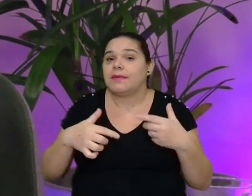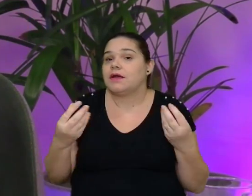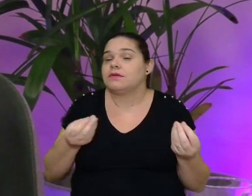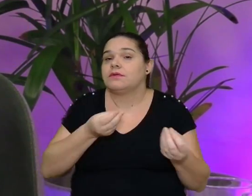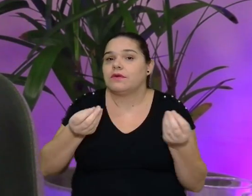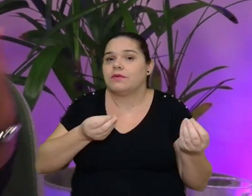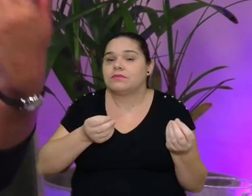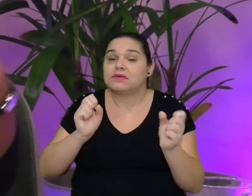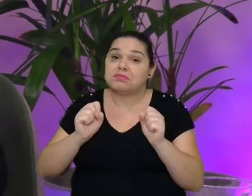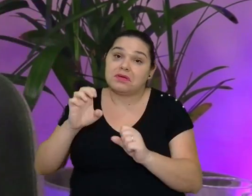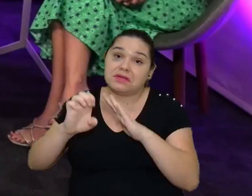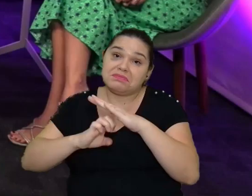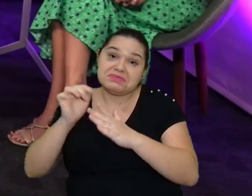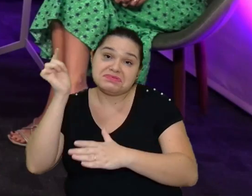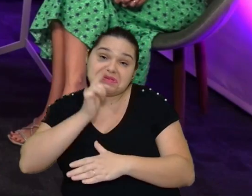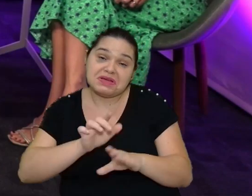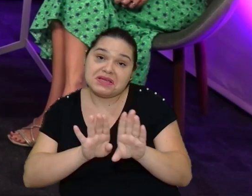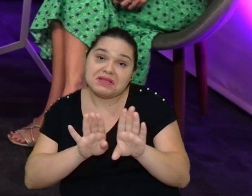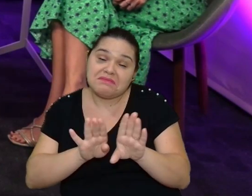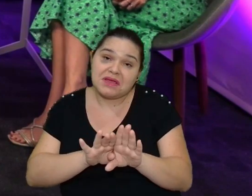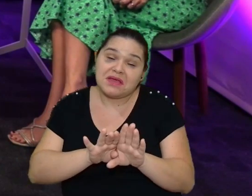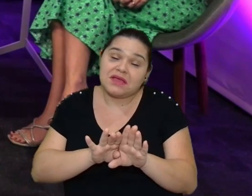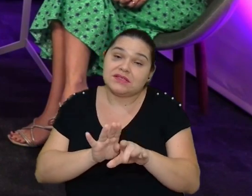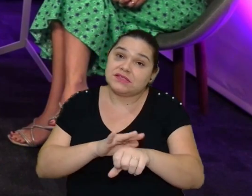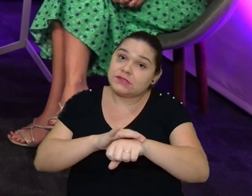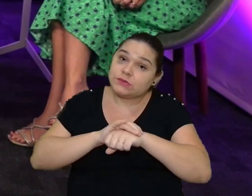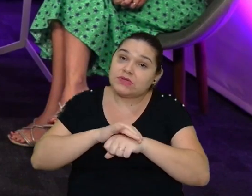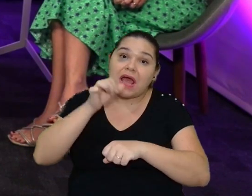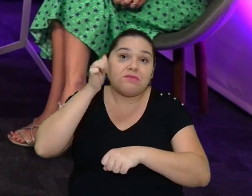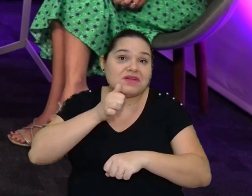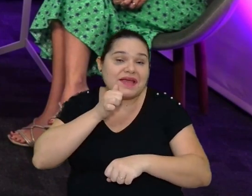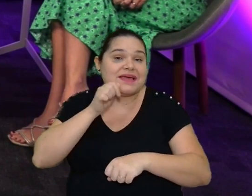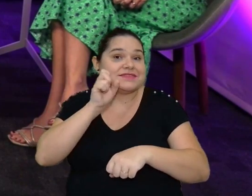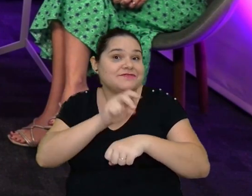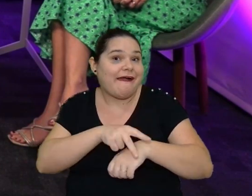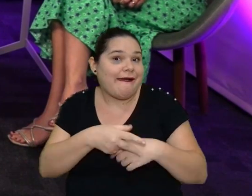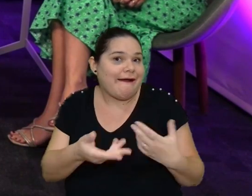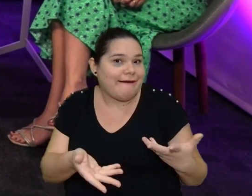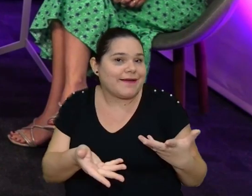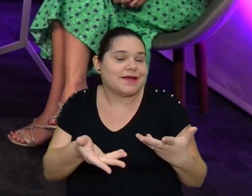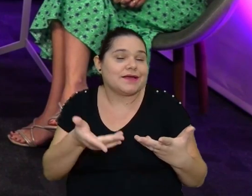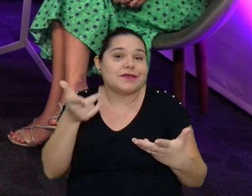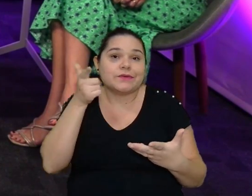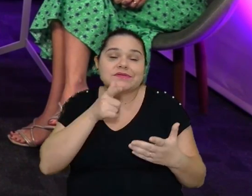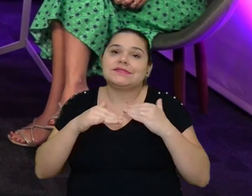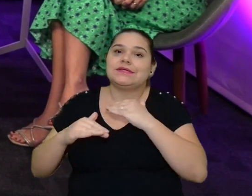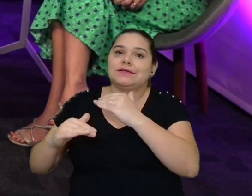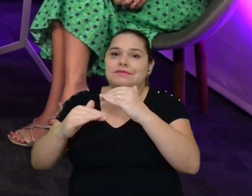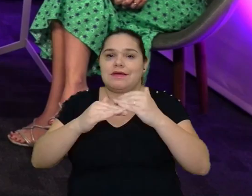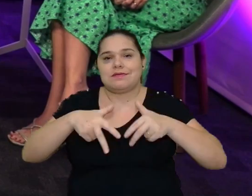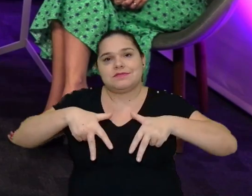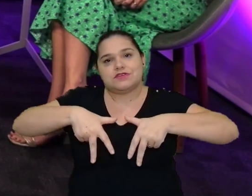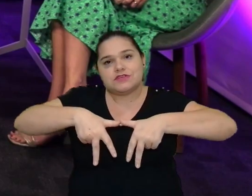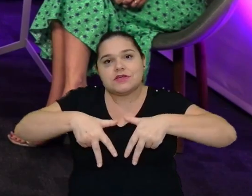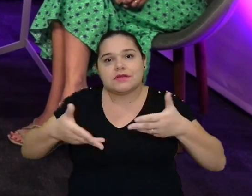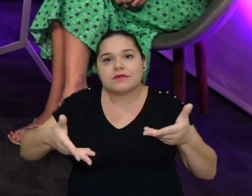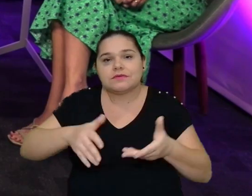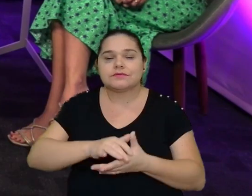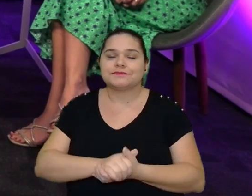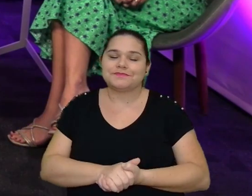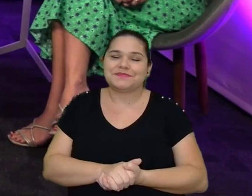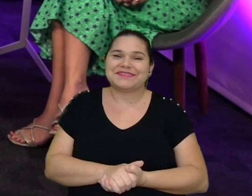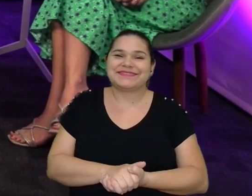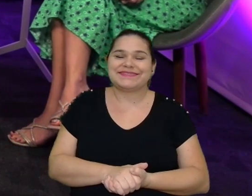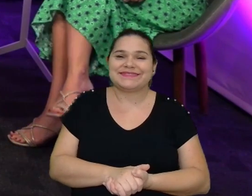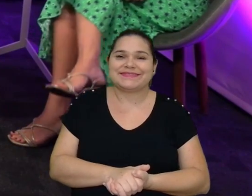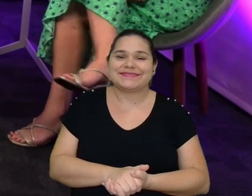para as empresas também, enfim, de retenção de mulheres e promoção da equidade de gênero. Quer começar com você, Fábio?